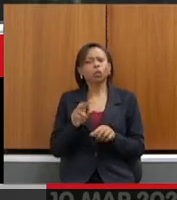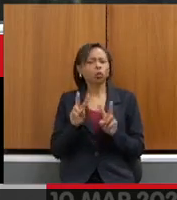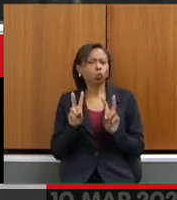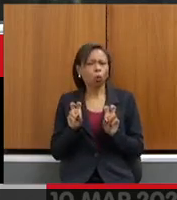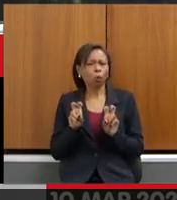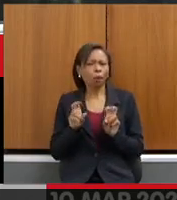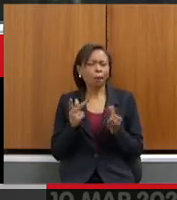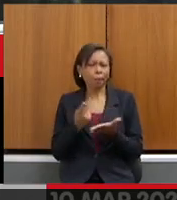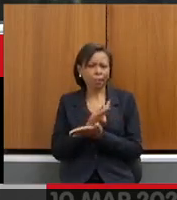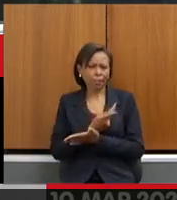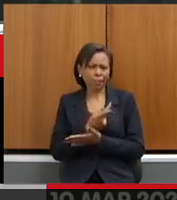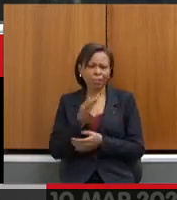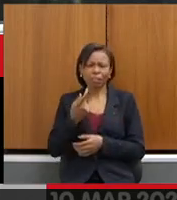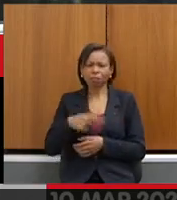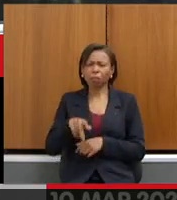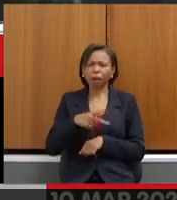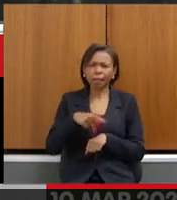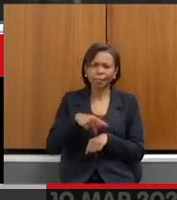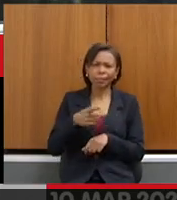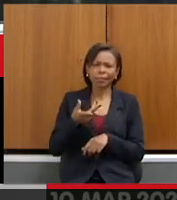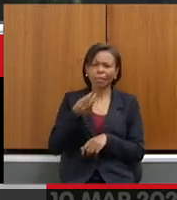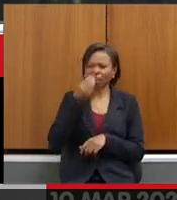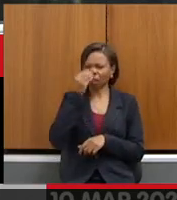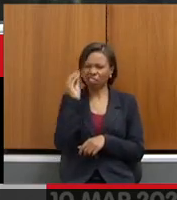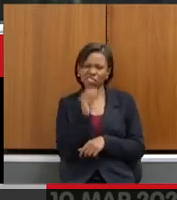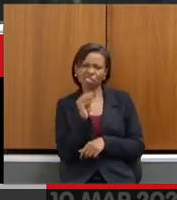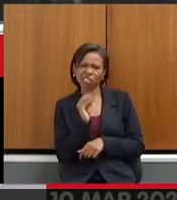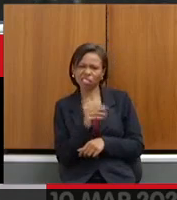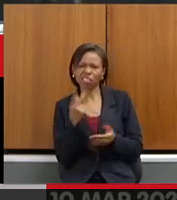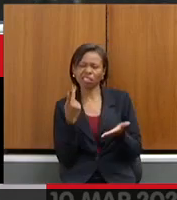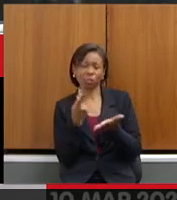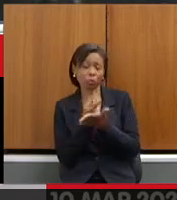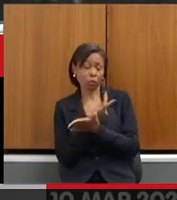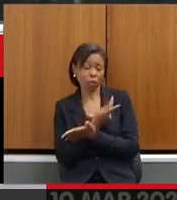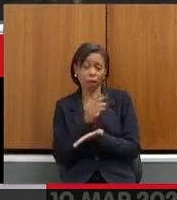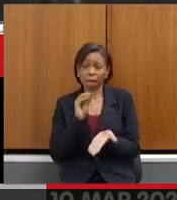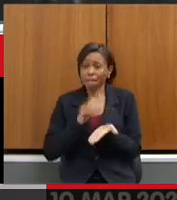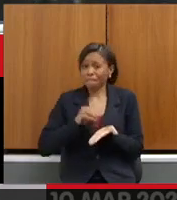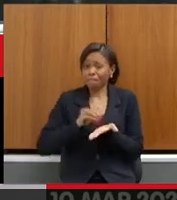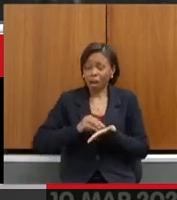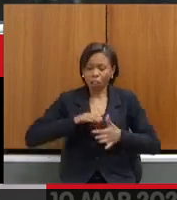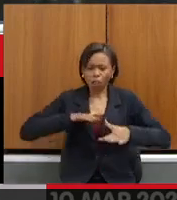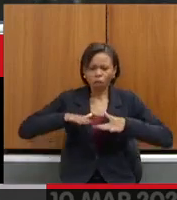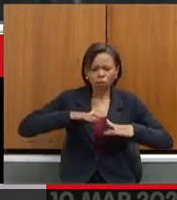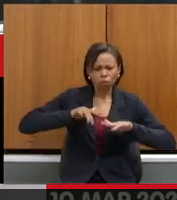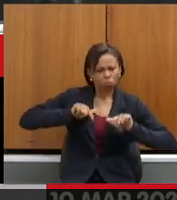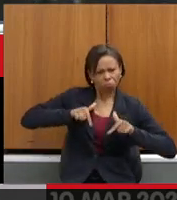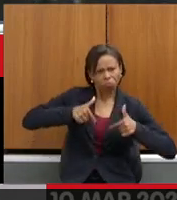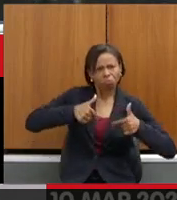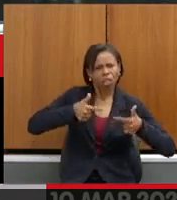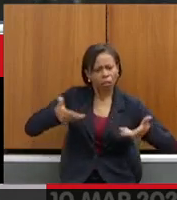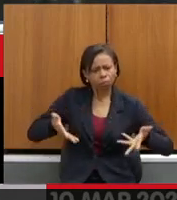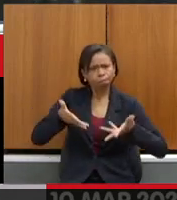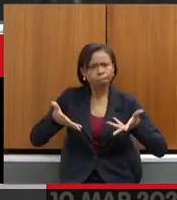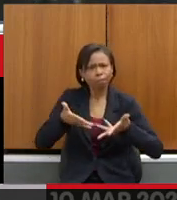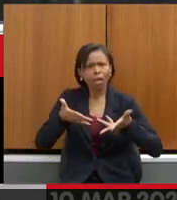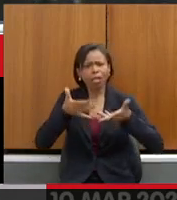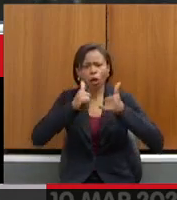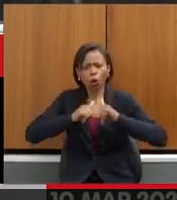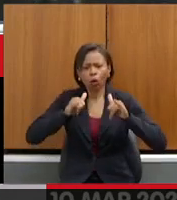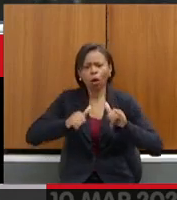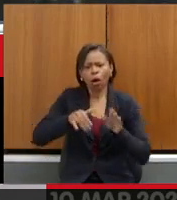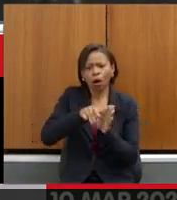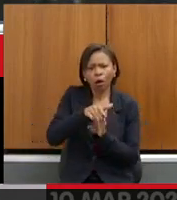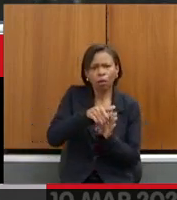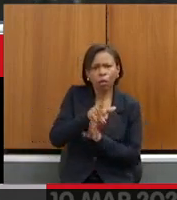a gente havia no país um negacionista a falta de mobilização de incentivo à população de orientação sobre vacinação